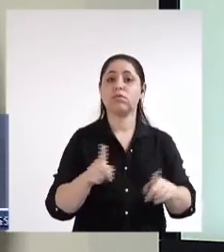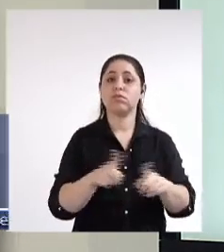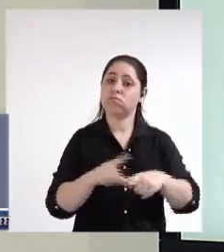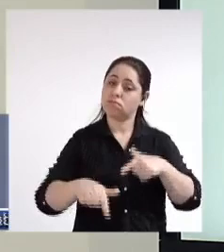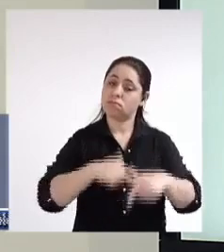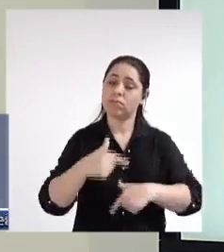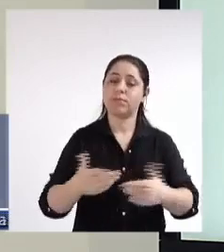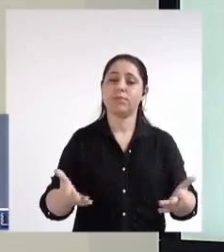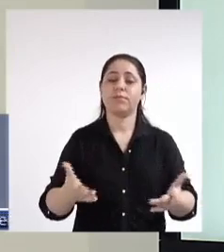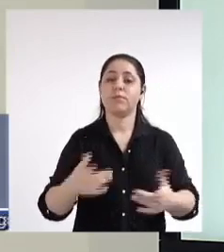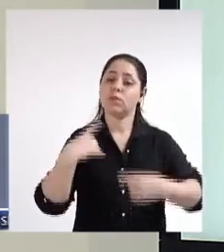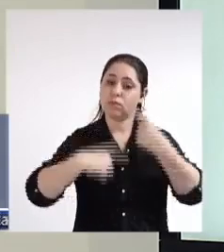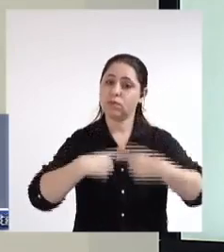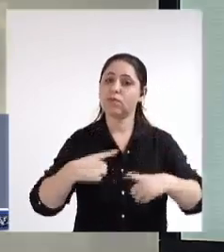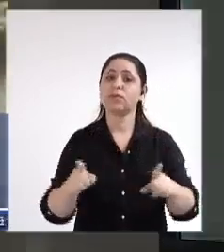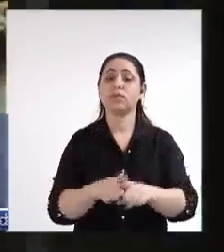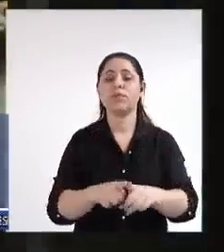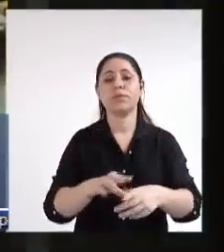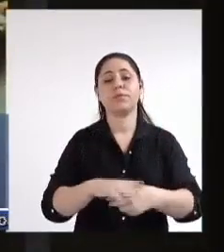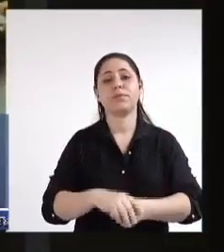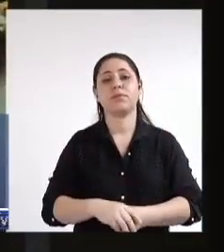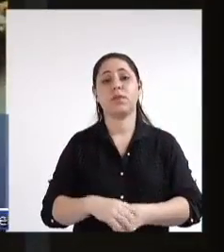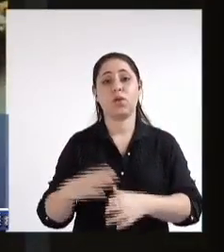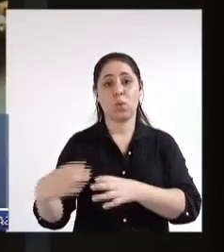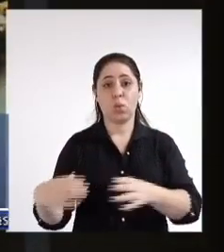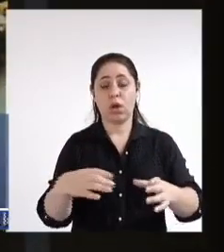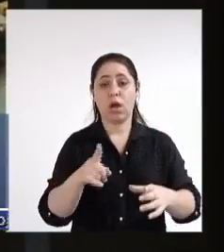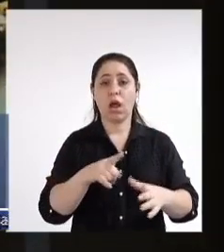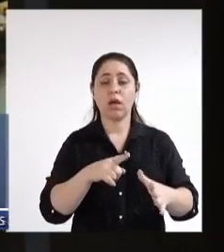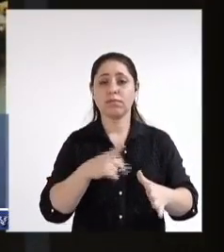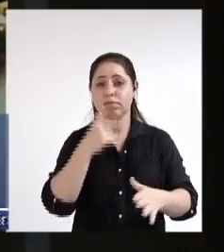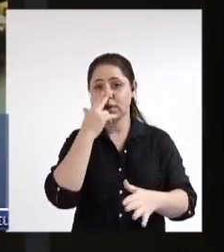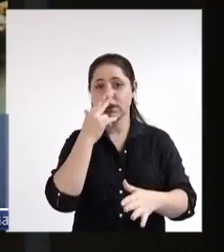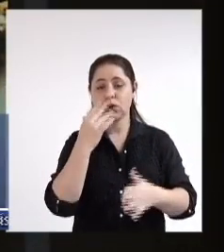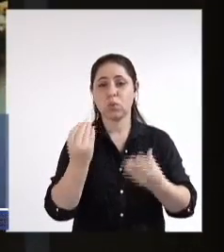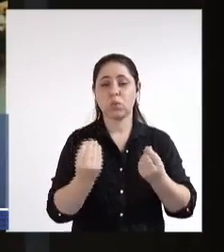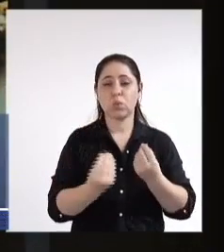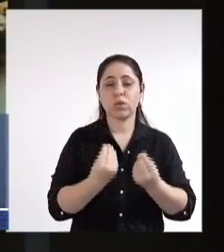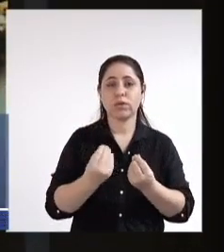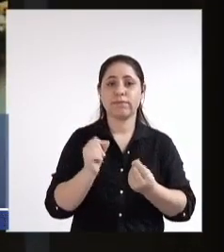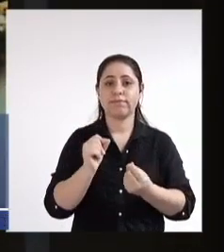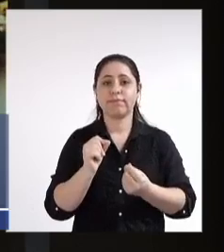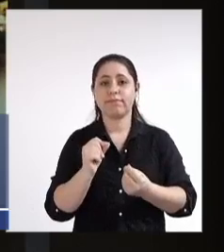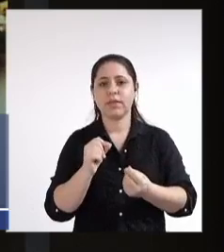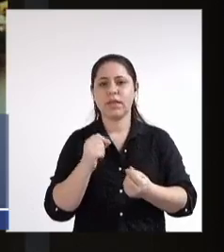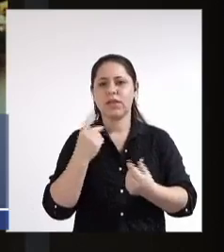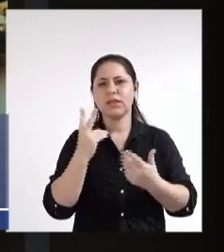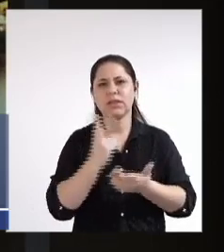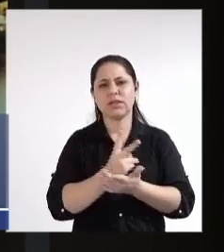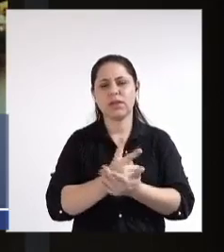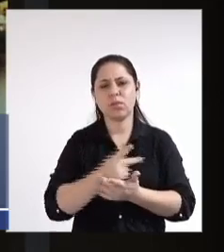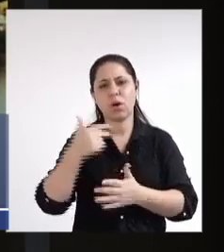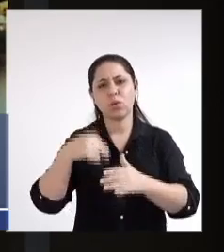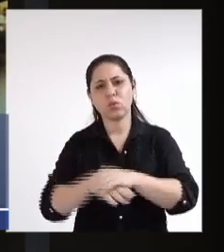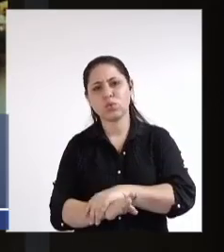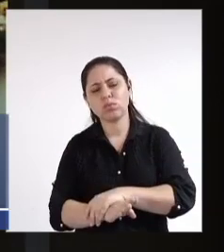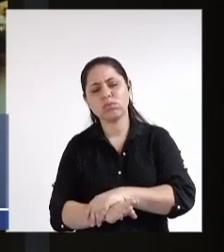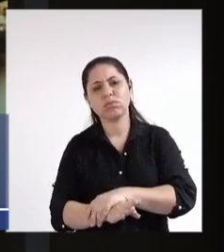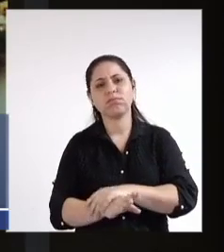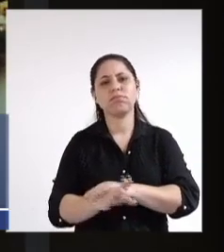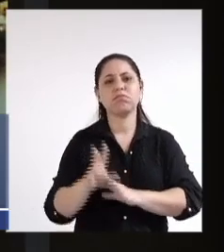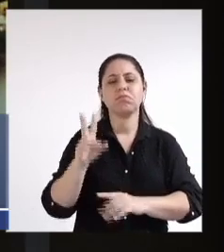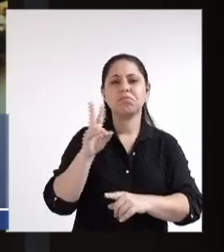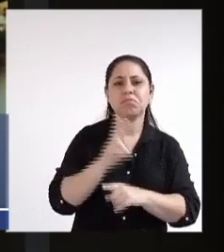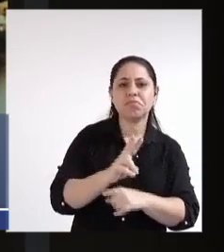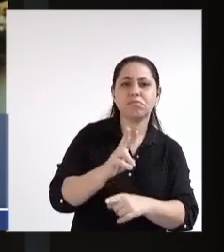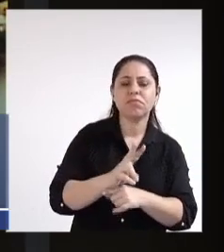tá então essa área foi um exercício para nós porque a gente estava acostumado a conservar imagina a gente pegar a área de lazer para